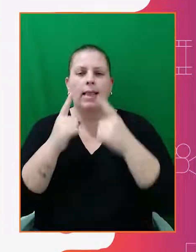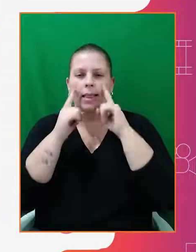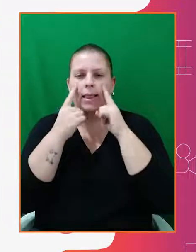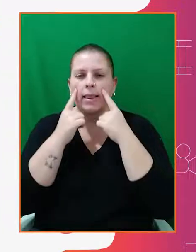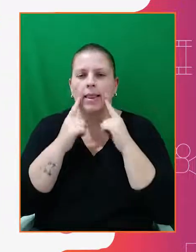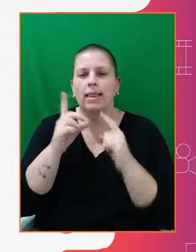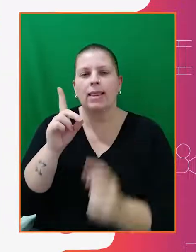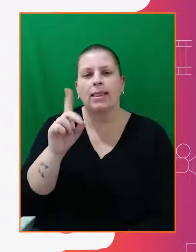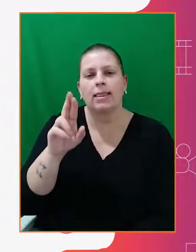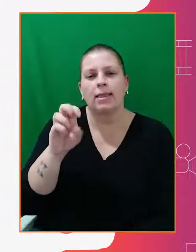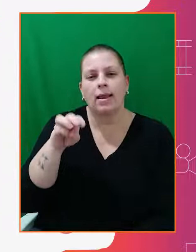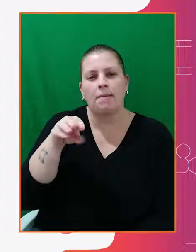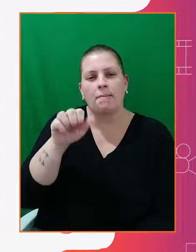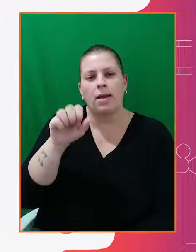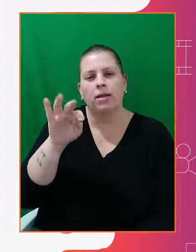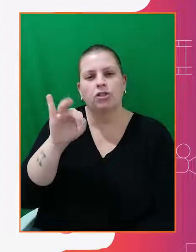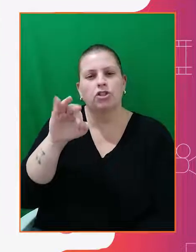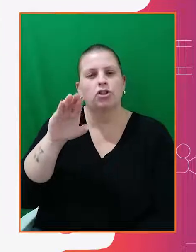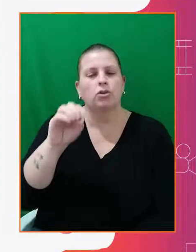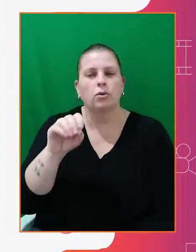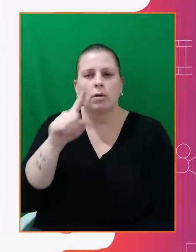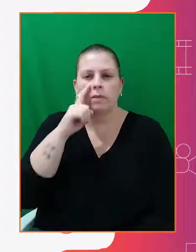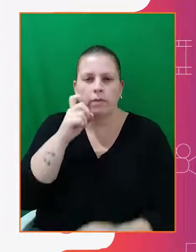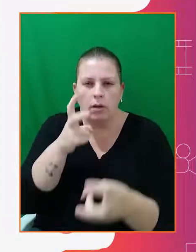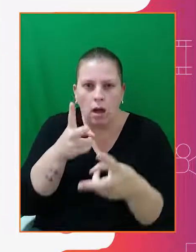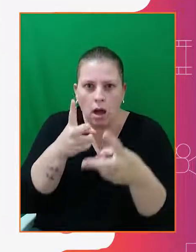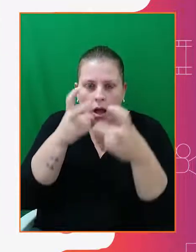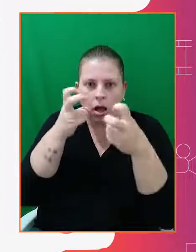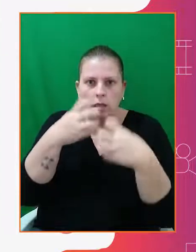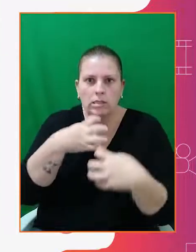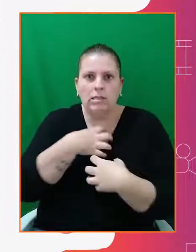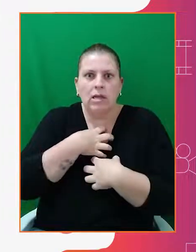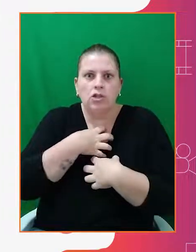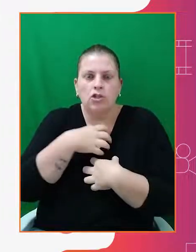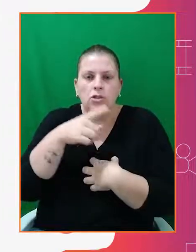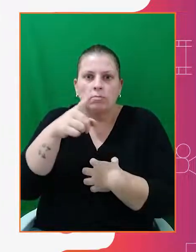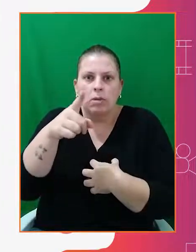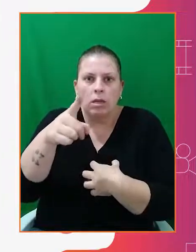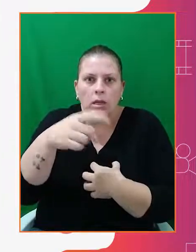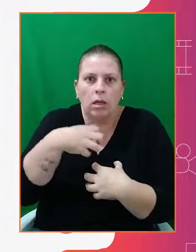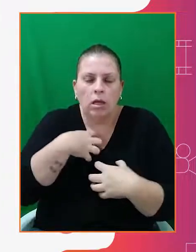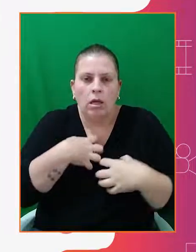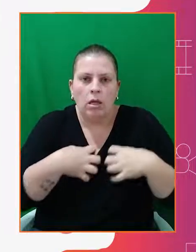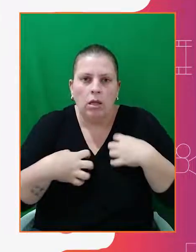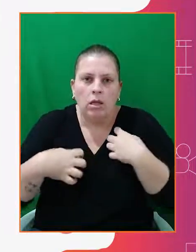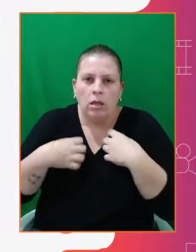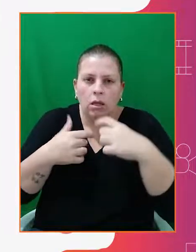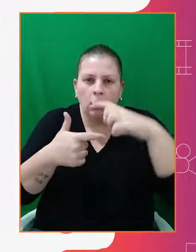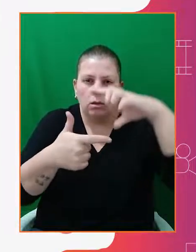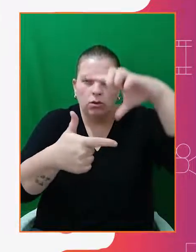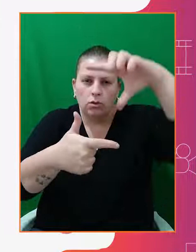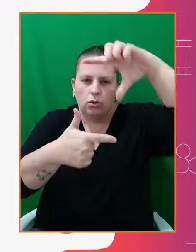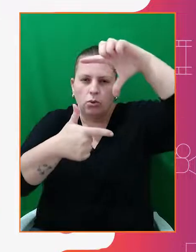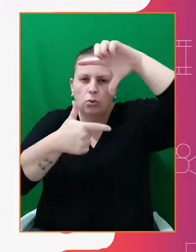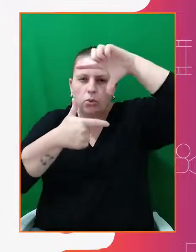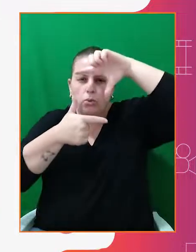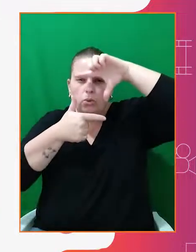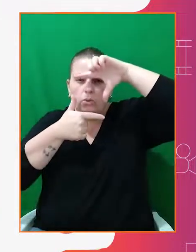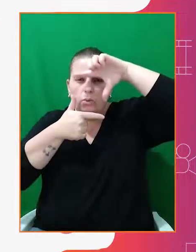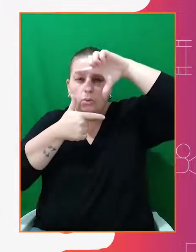ou dramáticos, porque eles ajudam a gente a capturar o sentimento dos personagens. Fecham mais nos